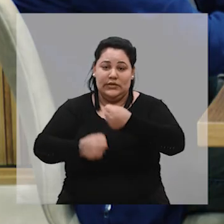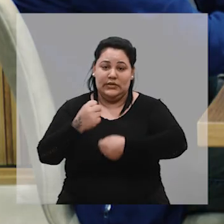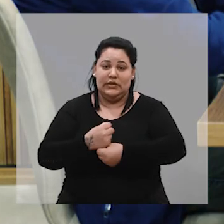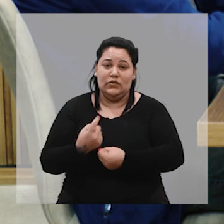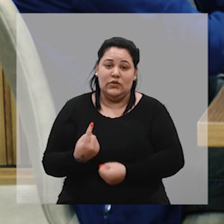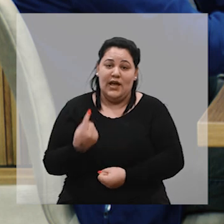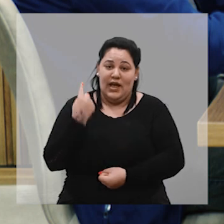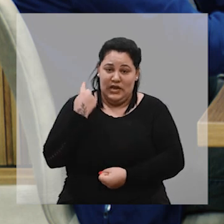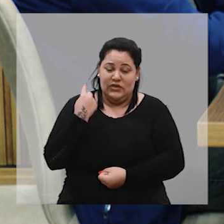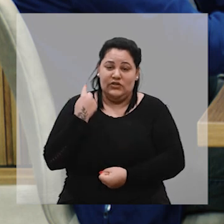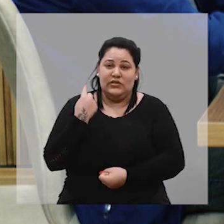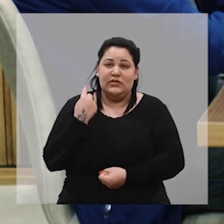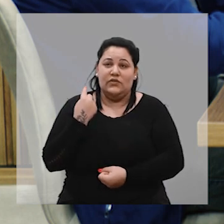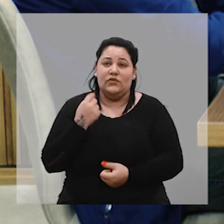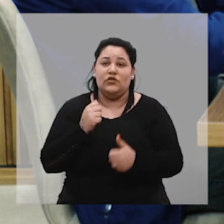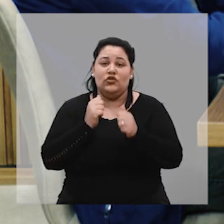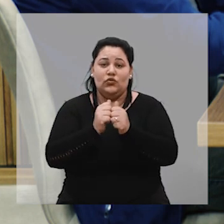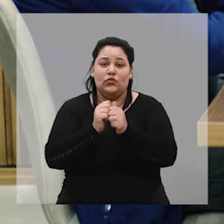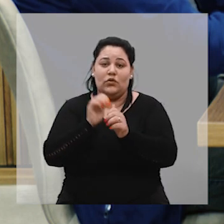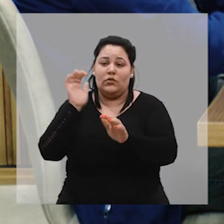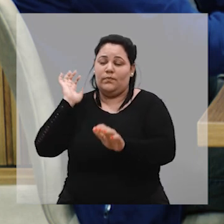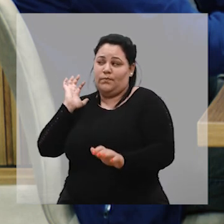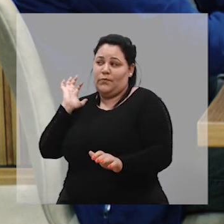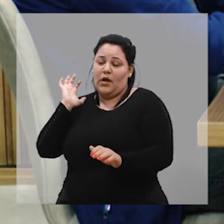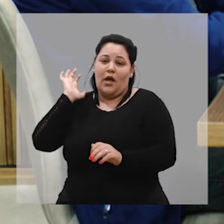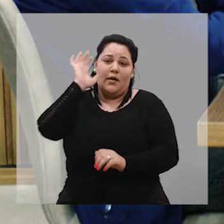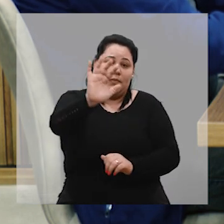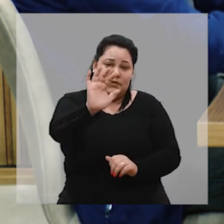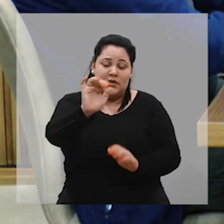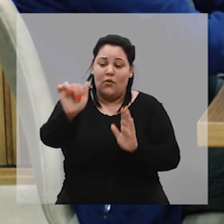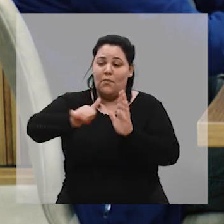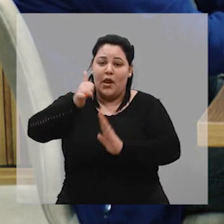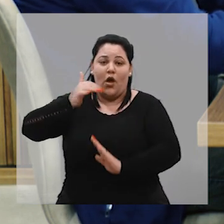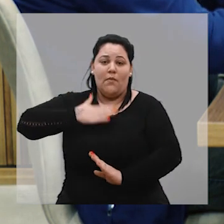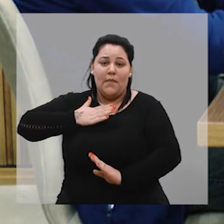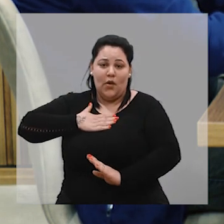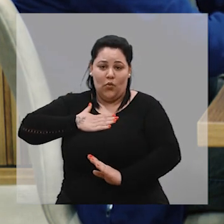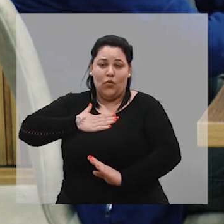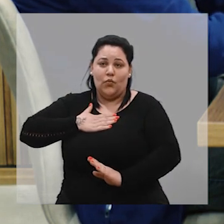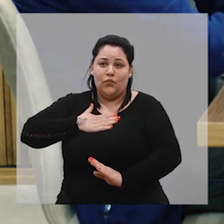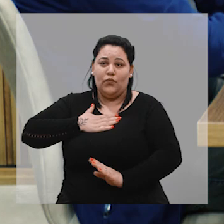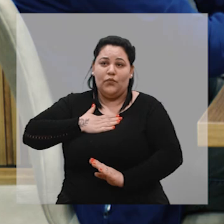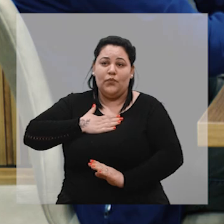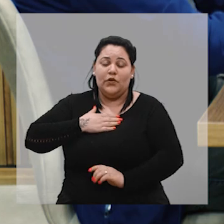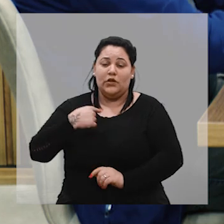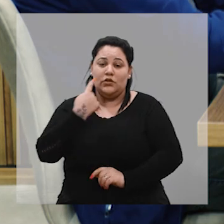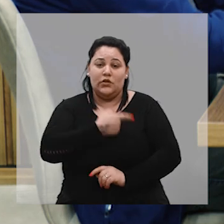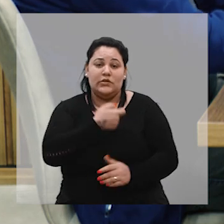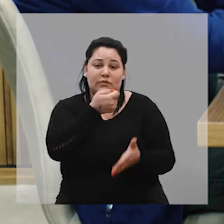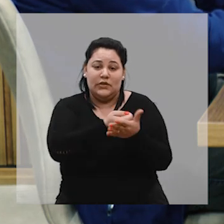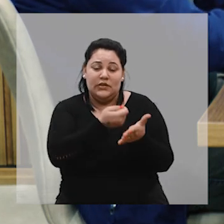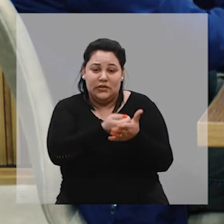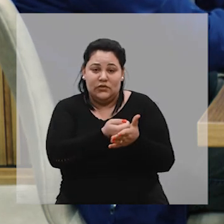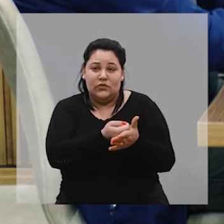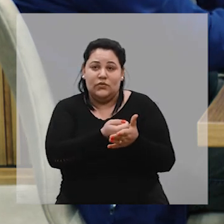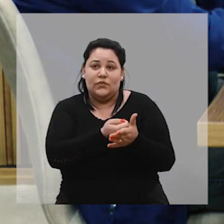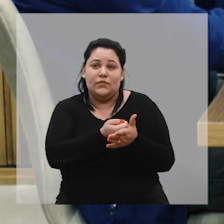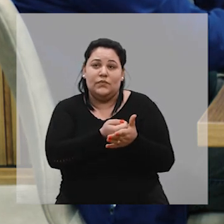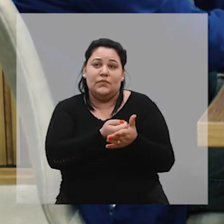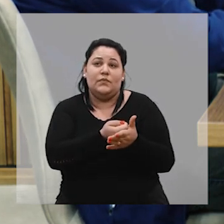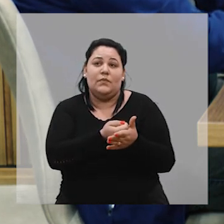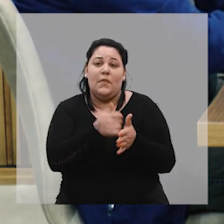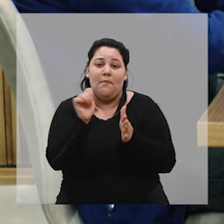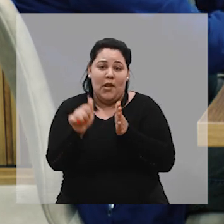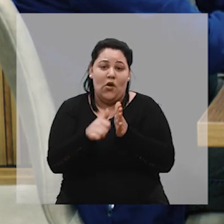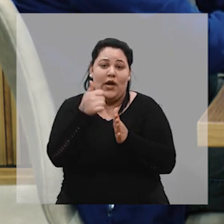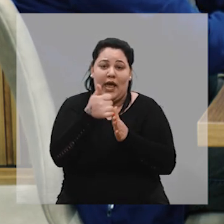Os 2 anos anterior foi através do arremesso de peso. É a minha melhor modalidade, é a modalidade onde a gente tá buscando